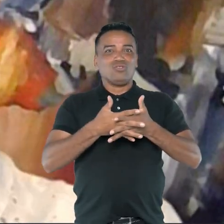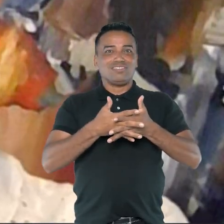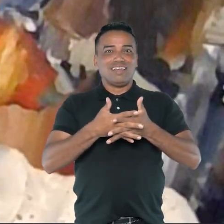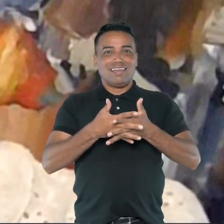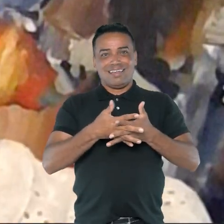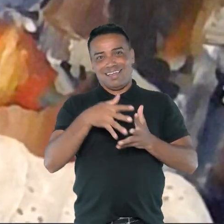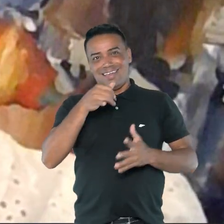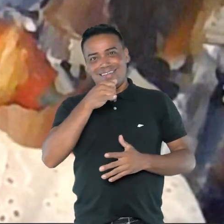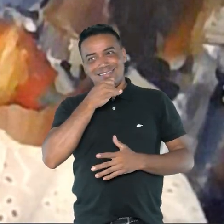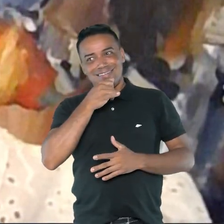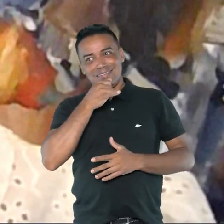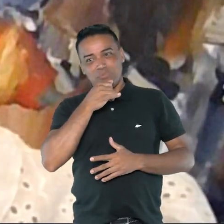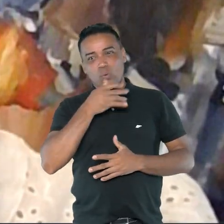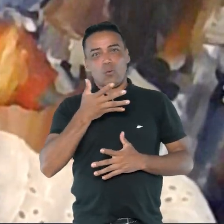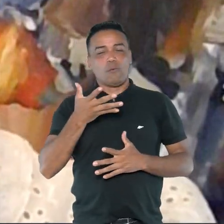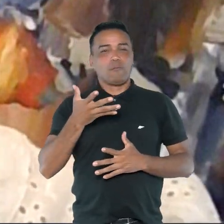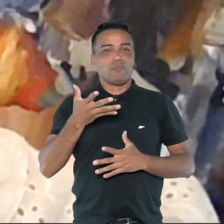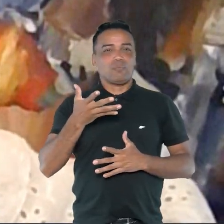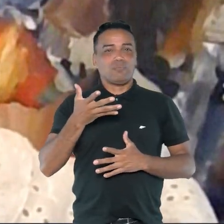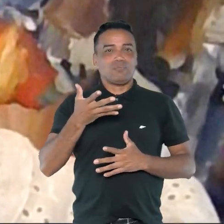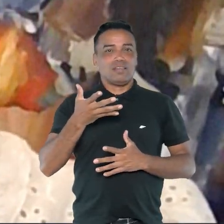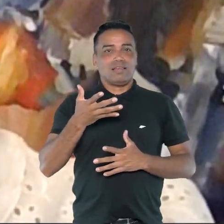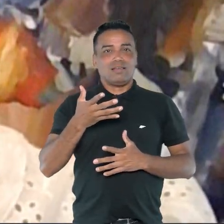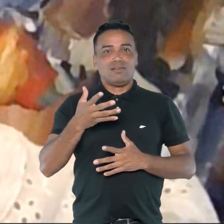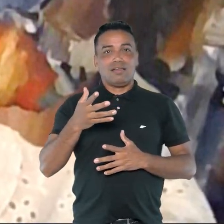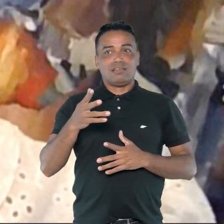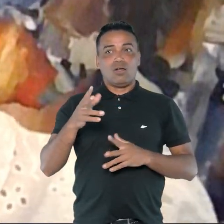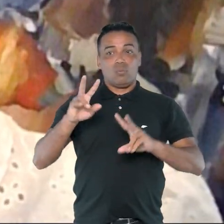se confundem, fazem essa confusão do tipo,